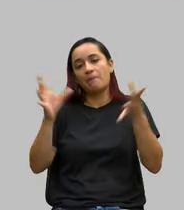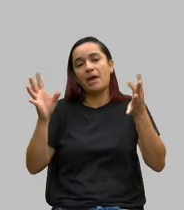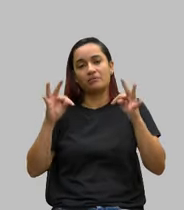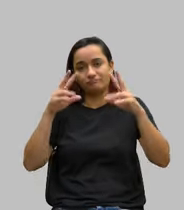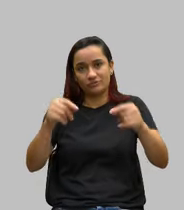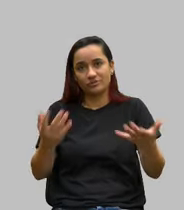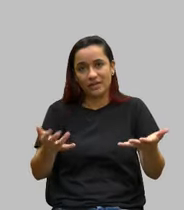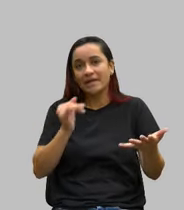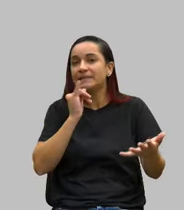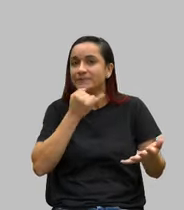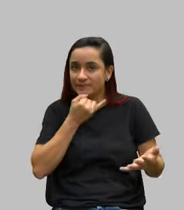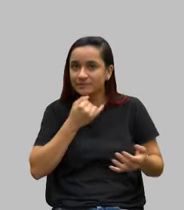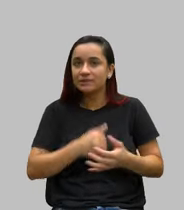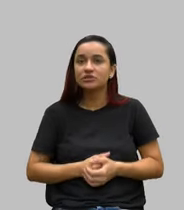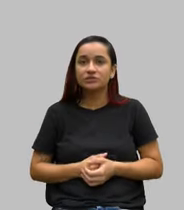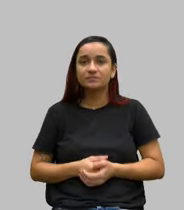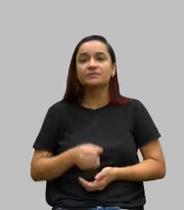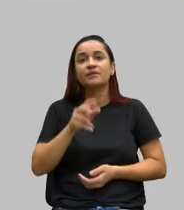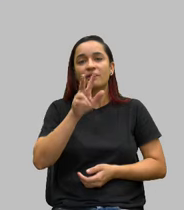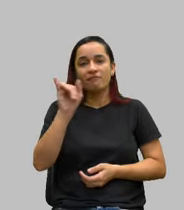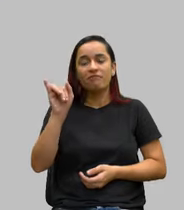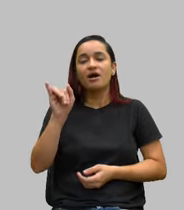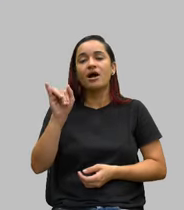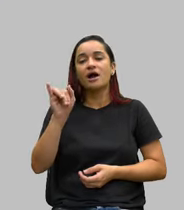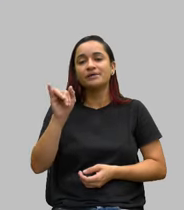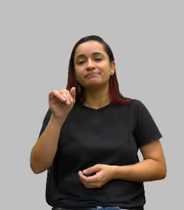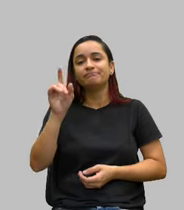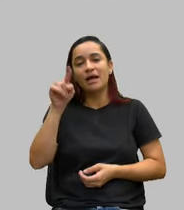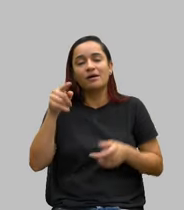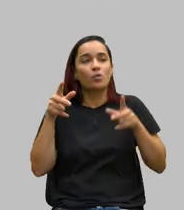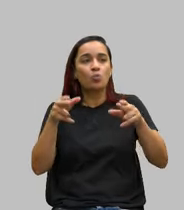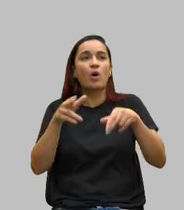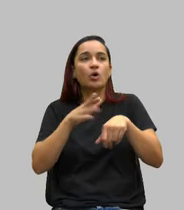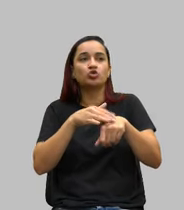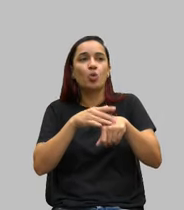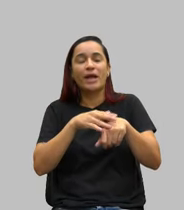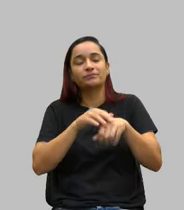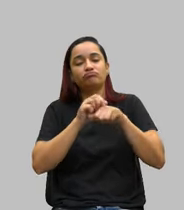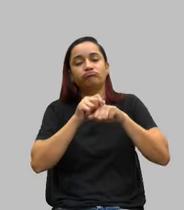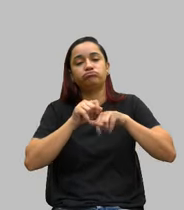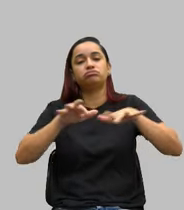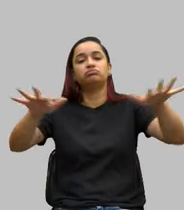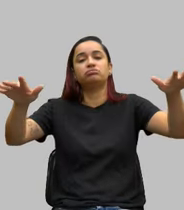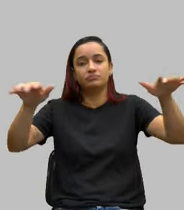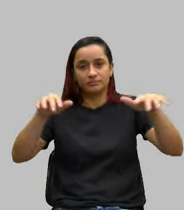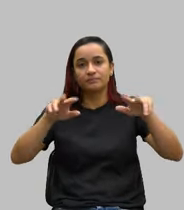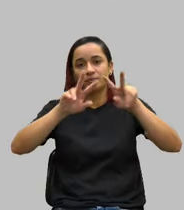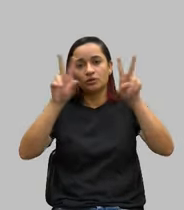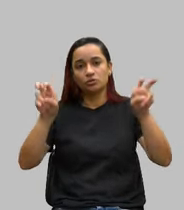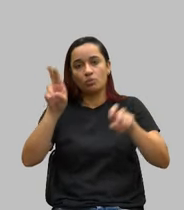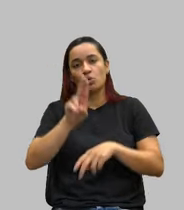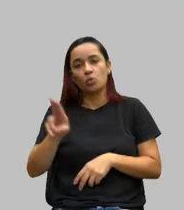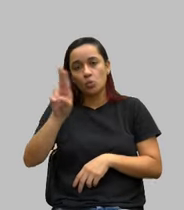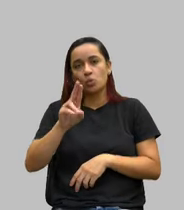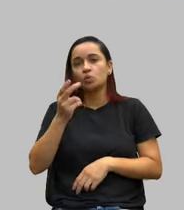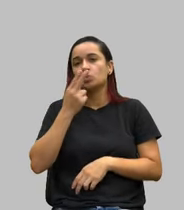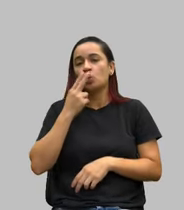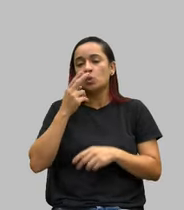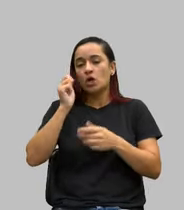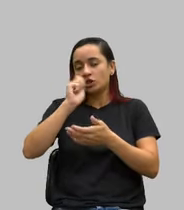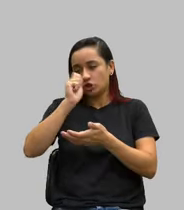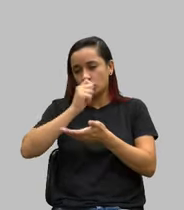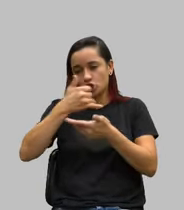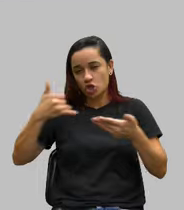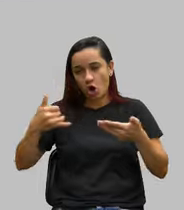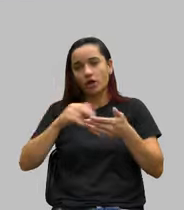lamentavelmente vai ser uma doença agora generalizada a questão da utilização da droga Neste País com essa